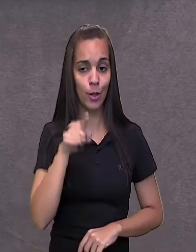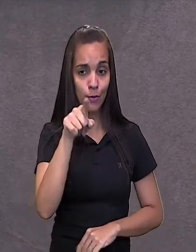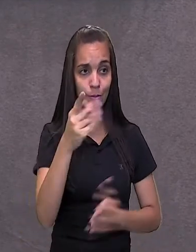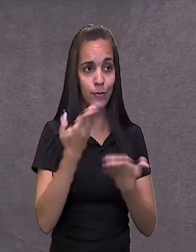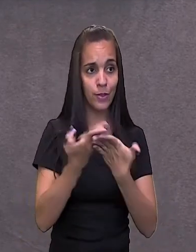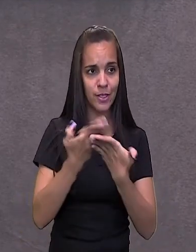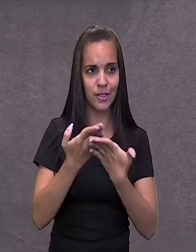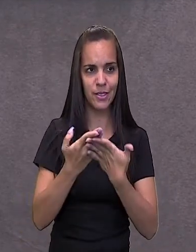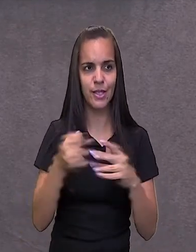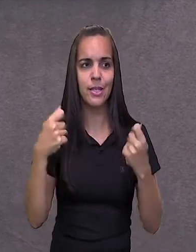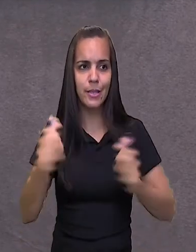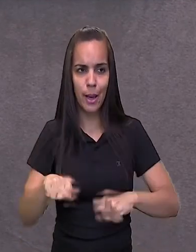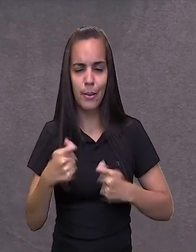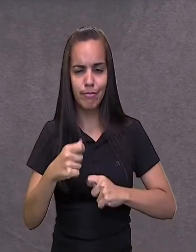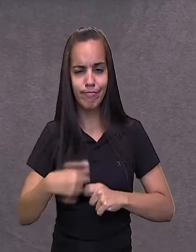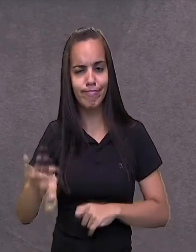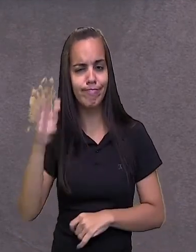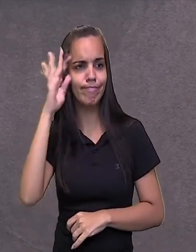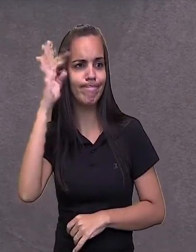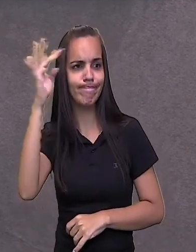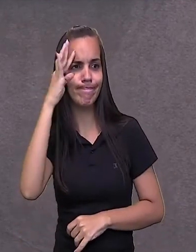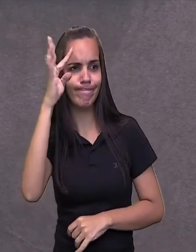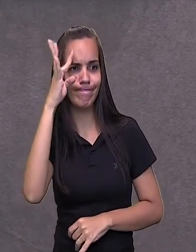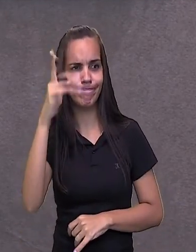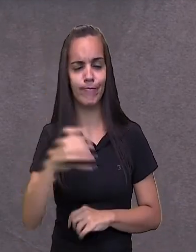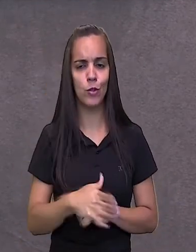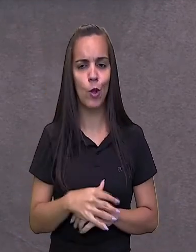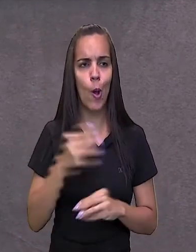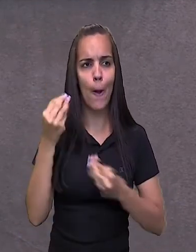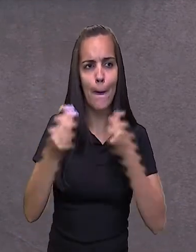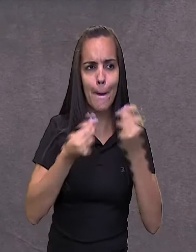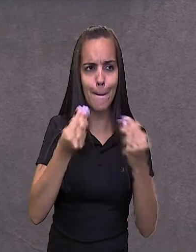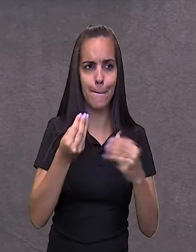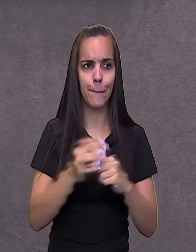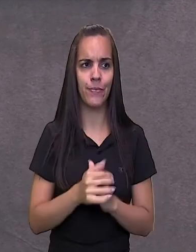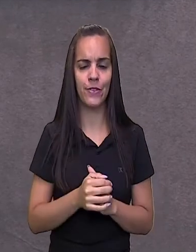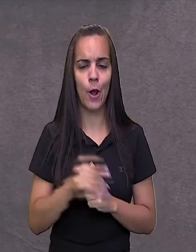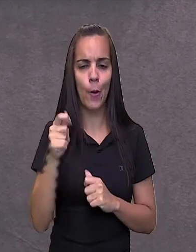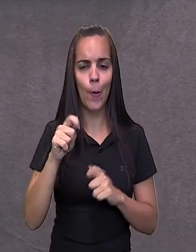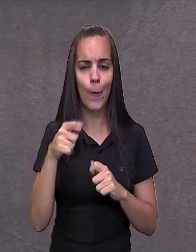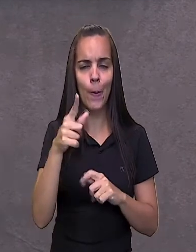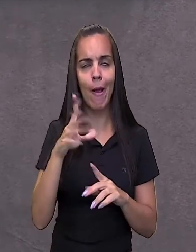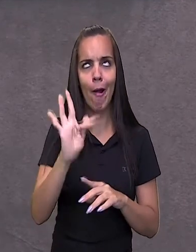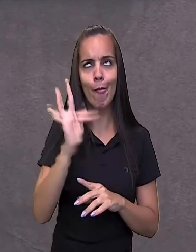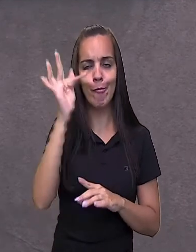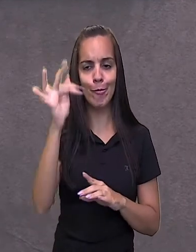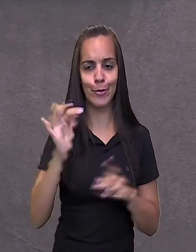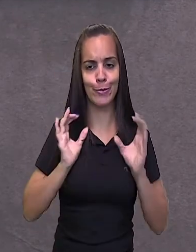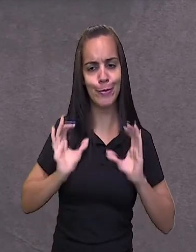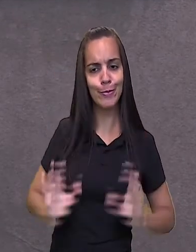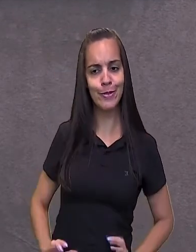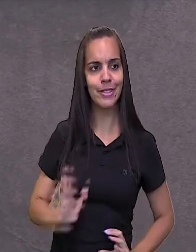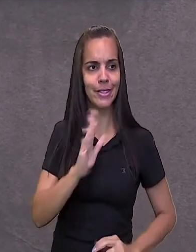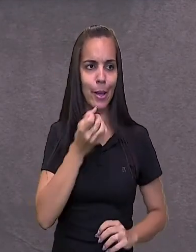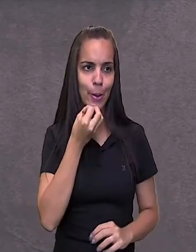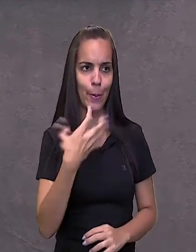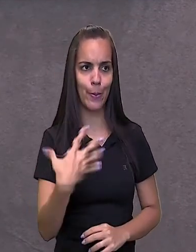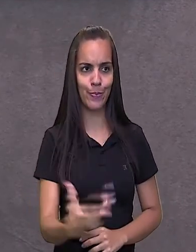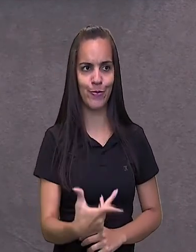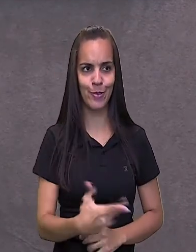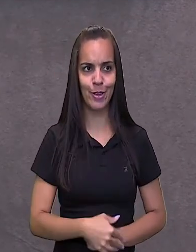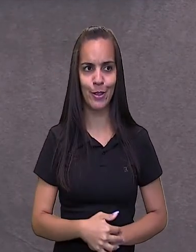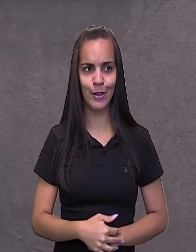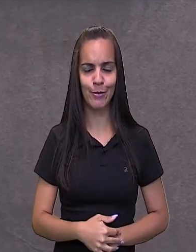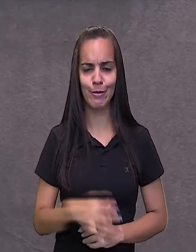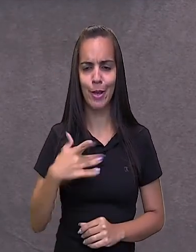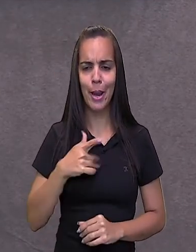estudante, precisa ir pensando aí na sua postura de futuro cidadão consciente, não é mesmo? Zelando para que